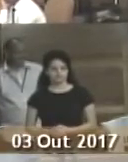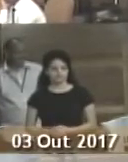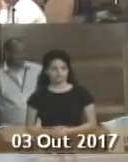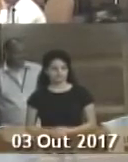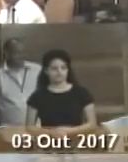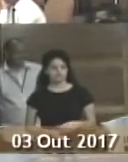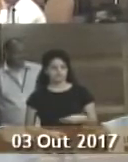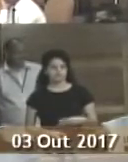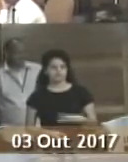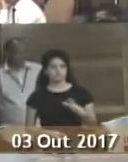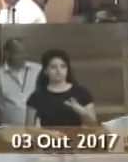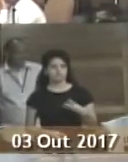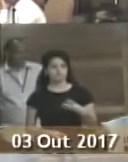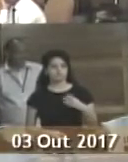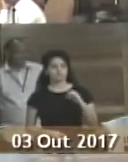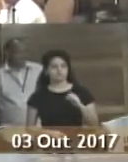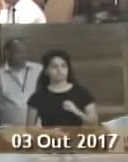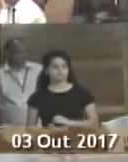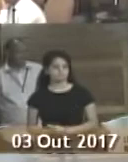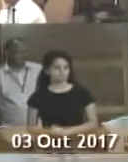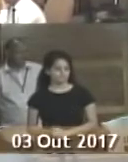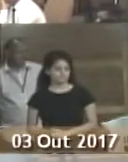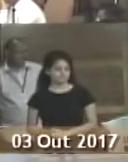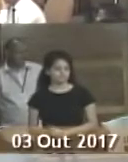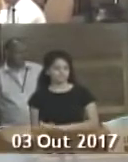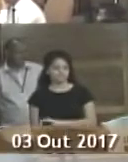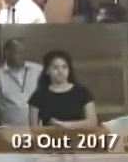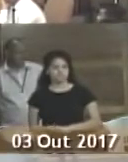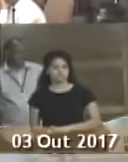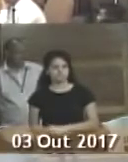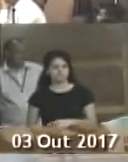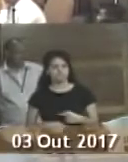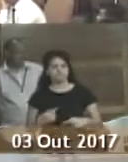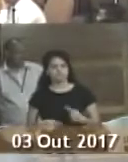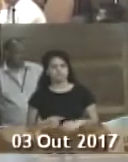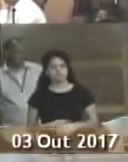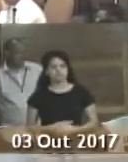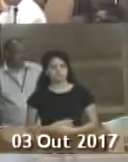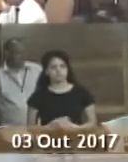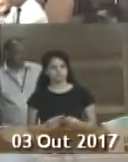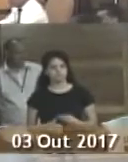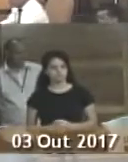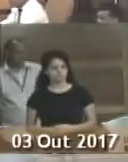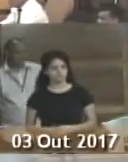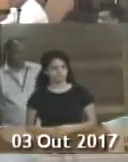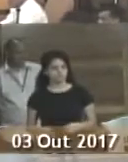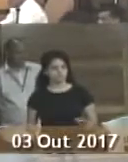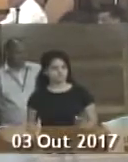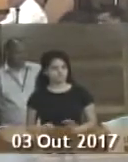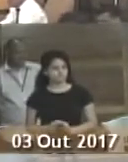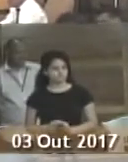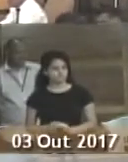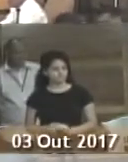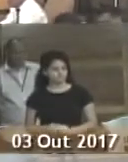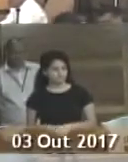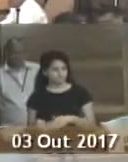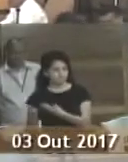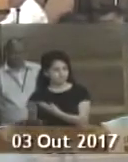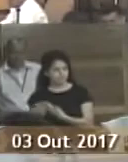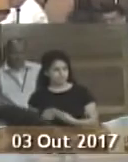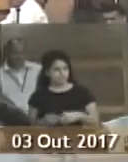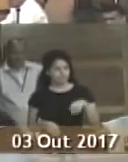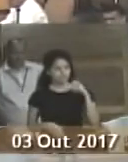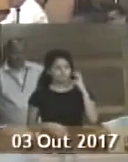30 de setembro. Nada mais havendo a tratar, dou por encerrada a presente sessão ordinária, convocando os senhores vereadores